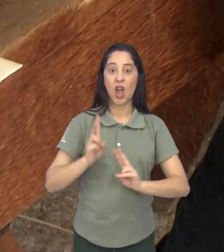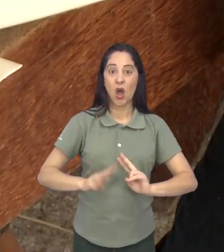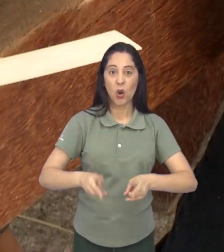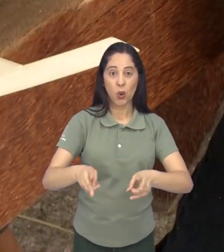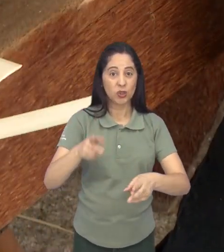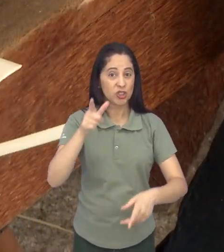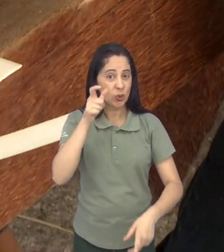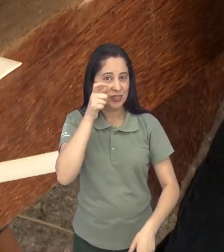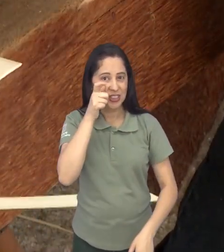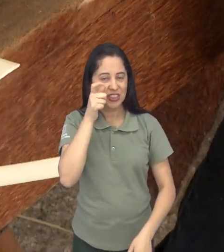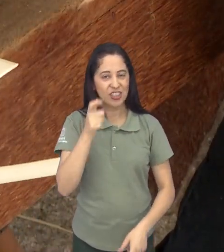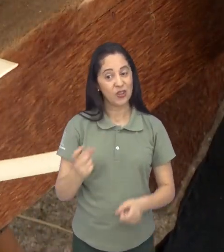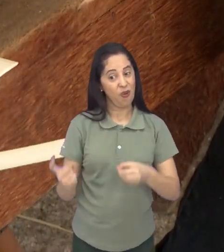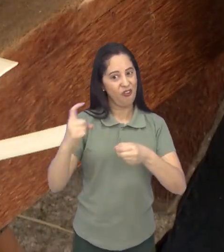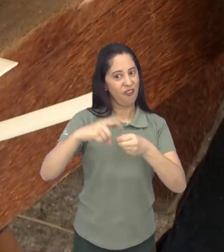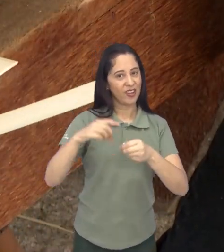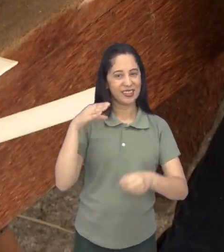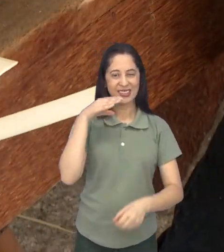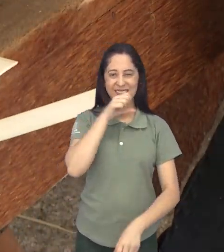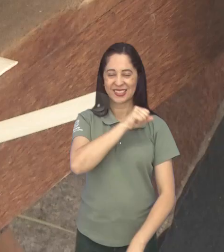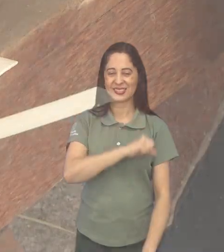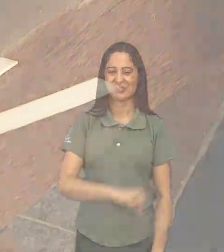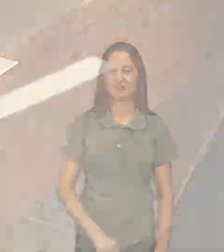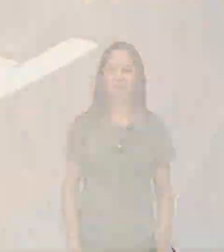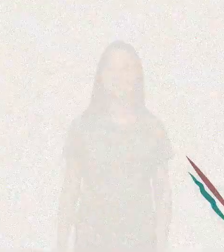Então não saia daí, eu volto já já.